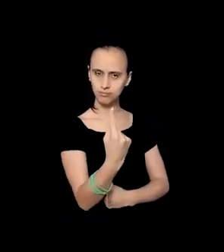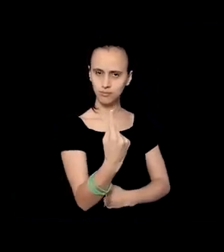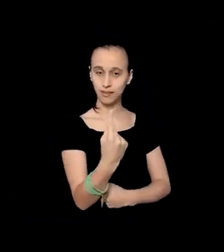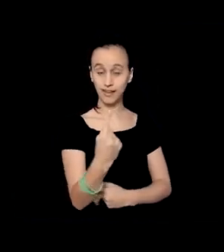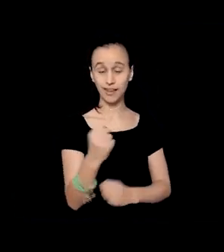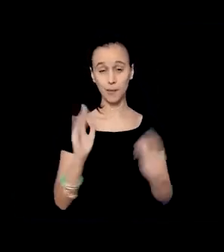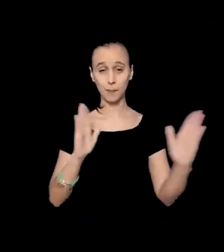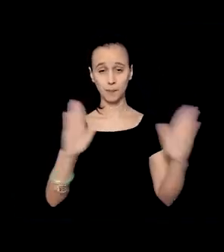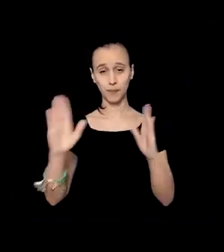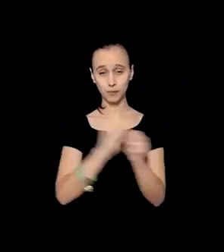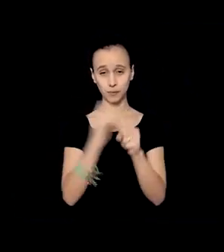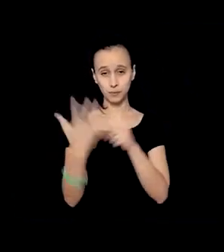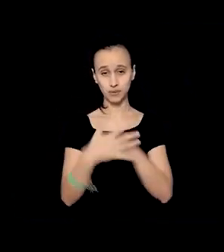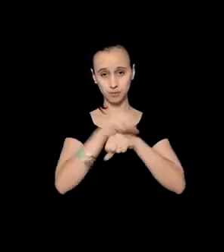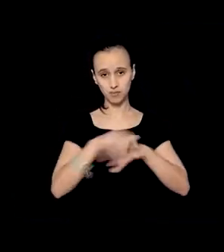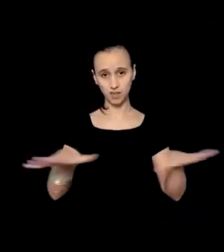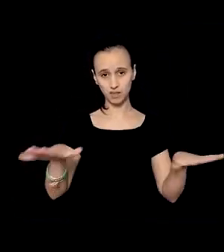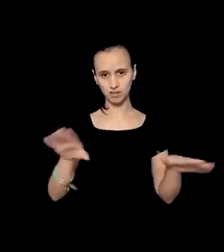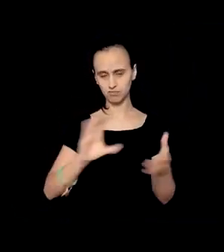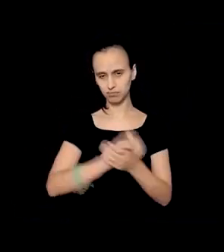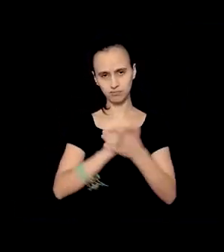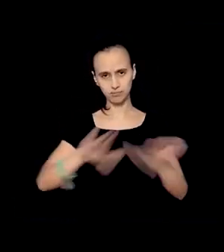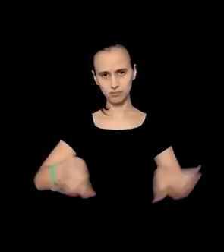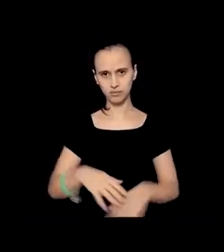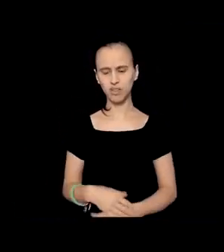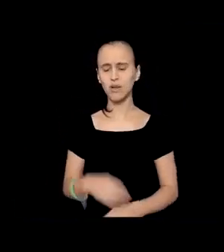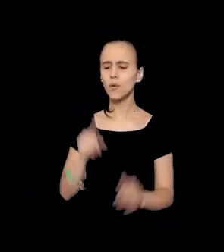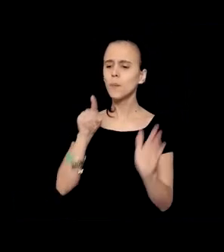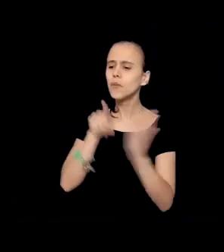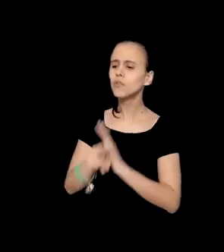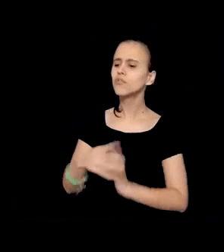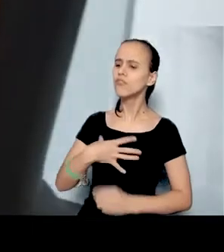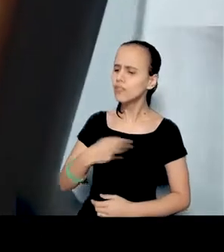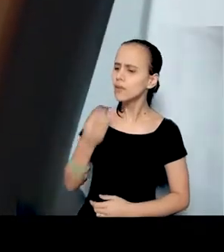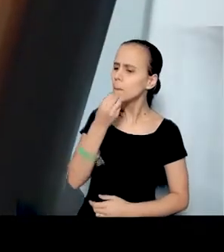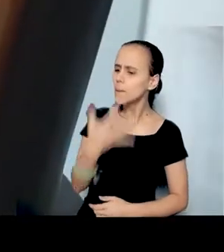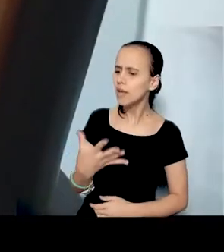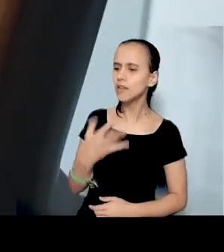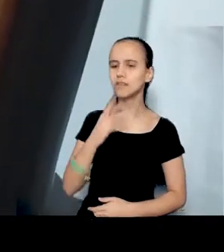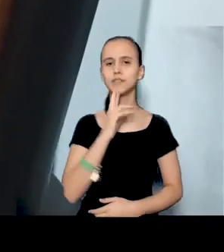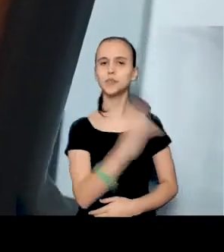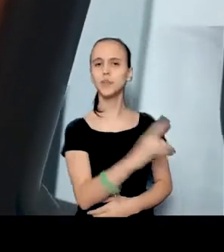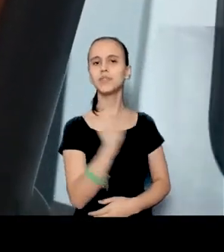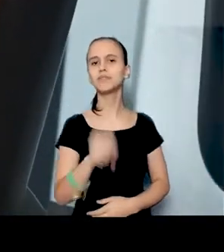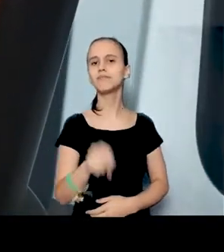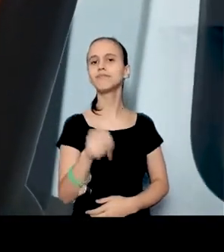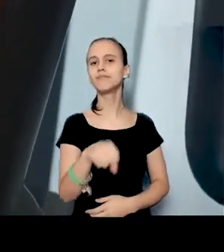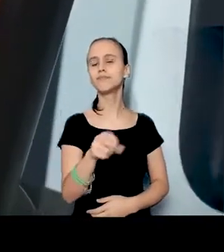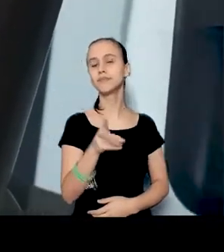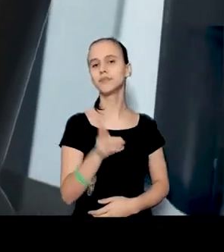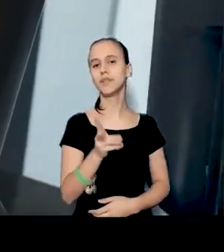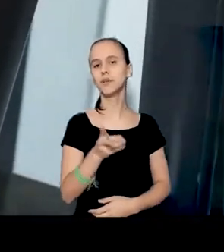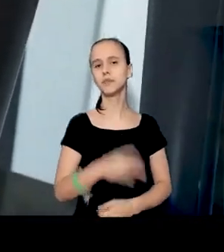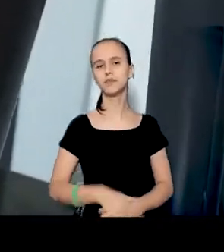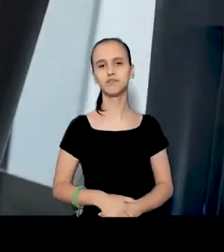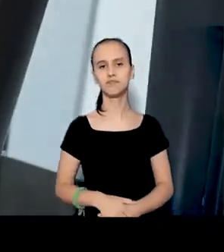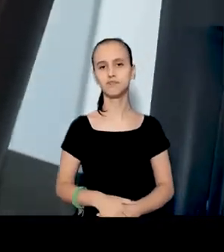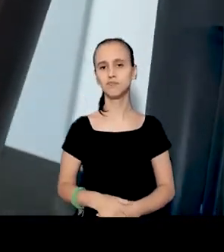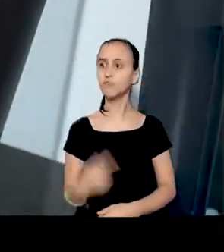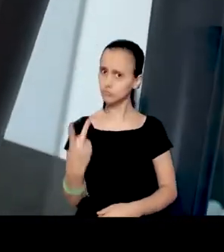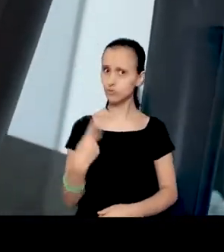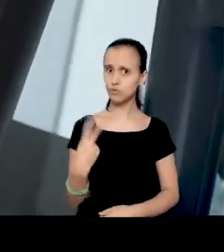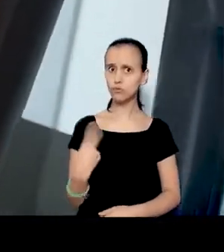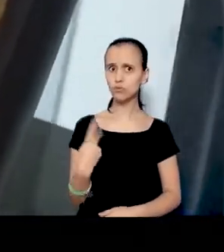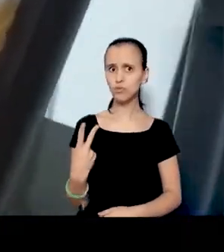a pandemia. Vou me separar. Quando eu pergunto pro meu filho se está tudo bem, ele sempre fala que tá. Ele sempre fala que tá. Sim, nós duas. Não consegui nem